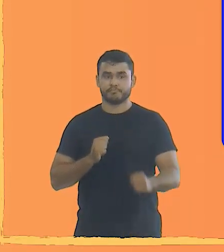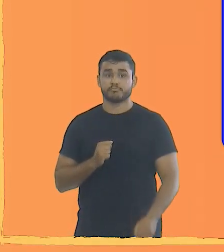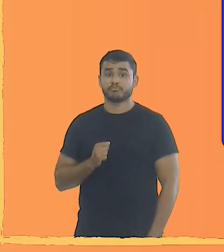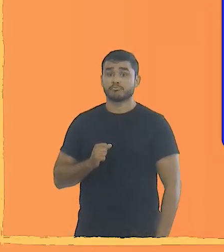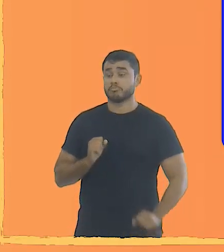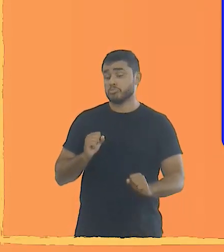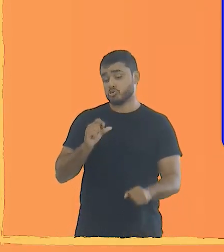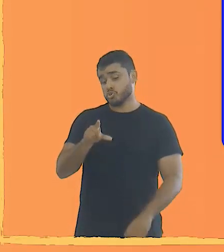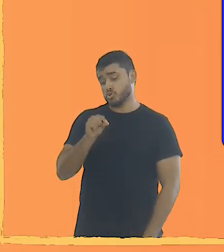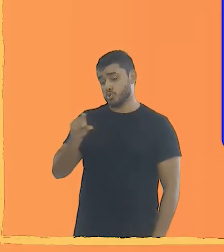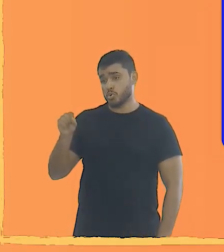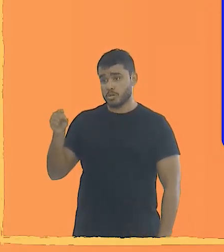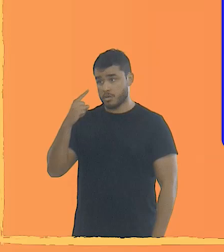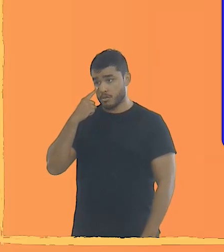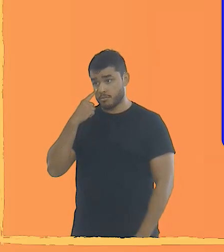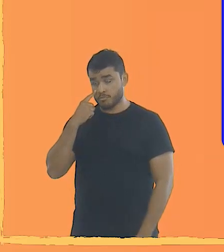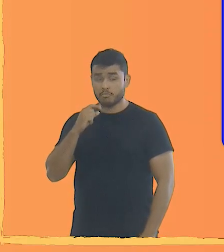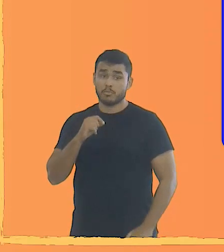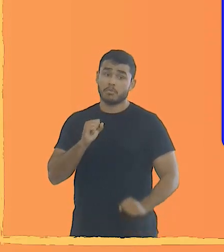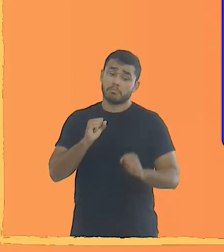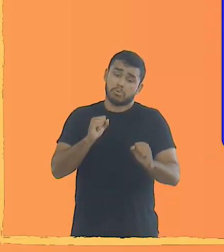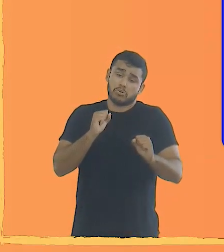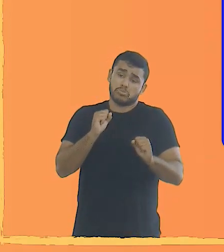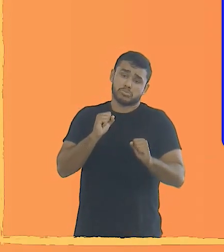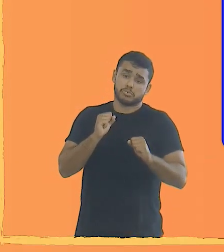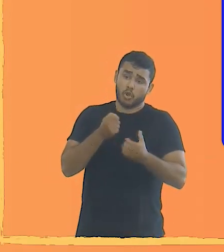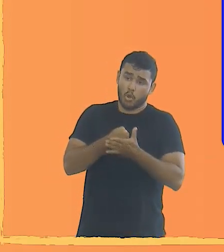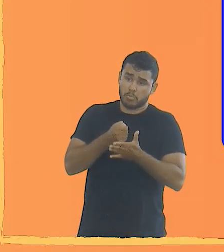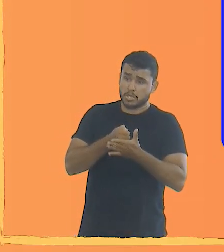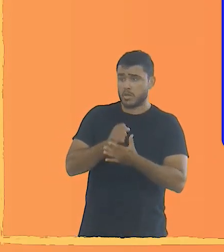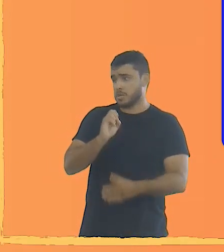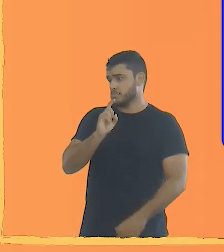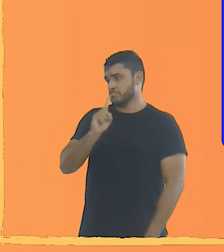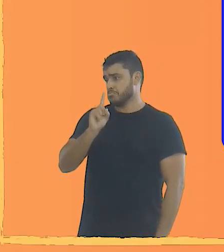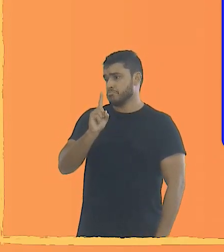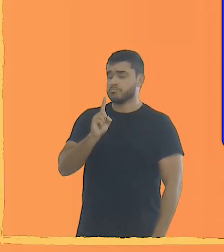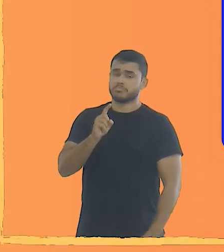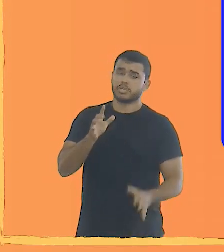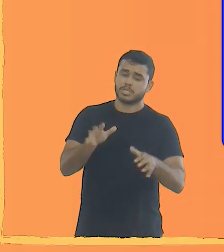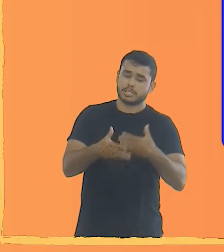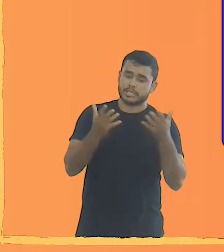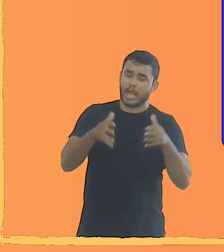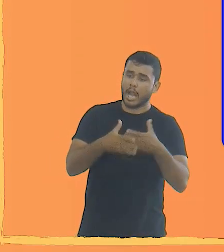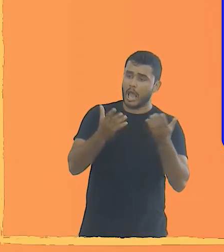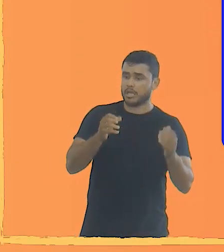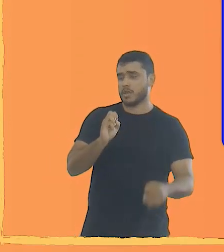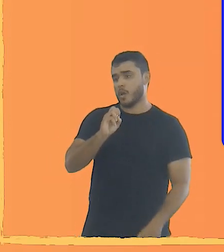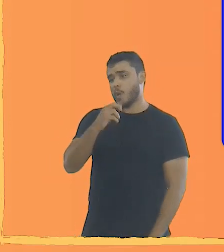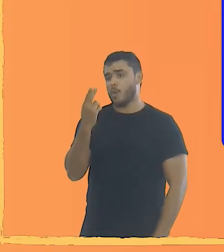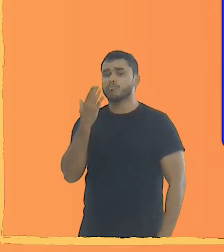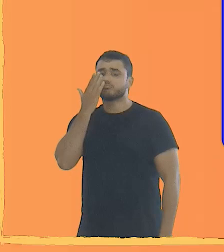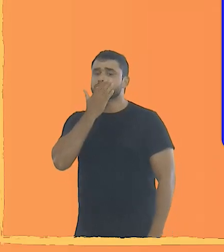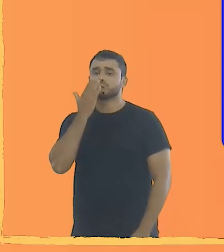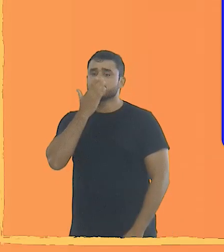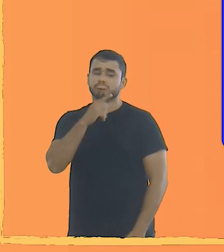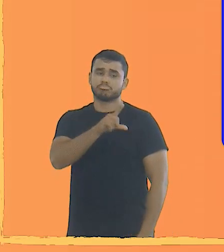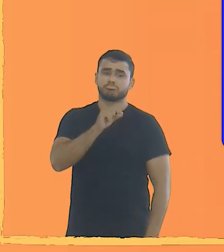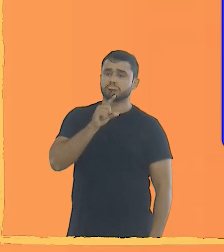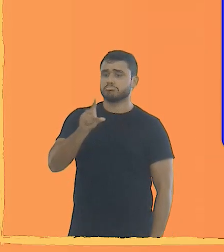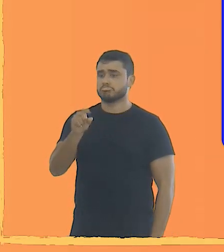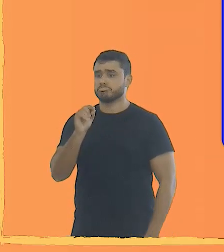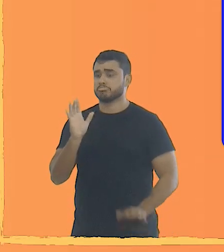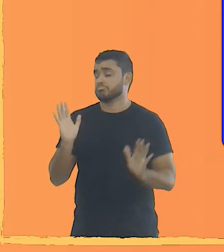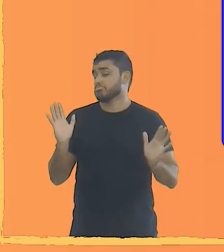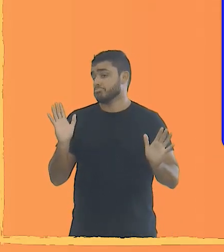sendo opcionais a salada e a sobremesa, podendo o cliente escolhê-las ou não, de acordo com as opções do cardápio. Então,